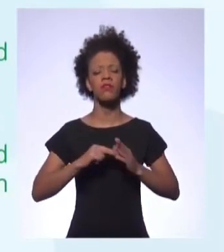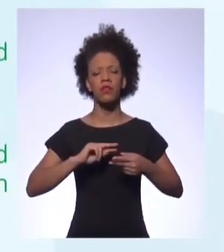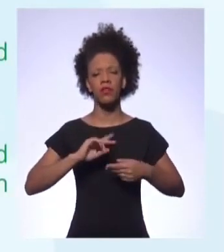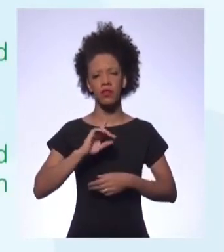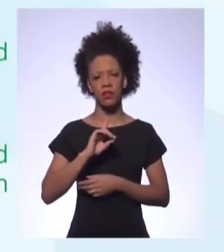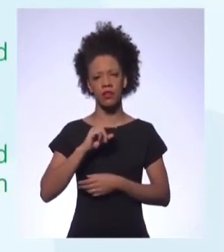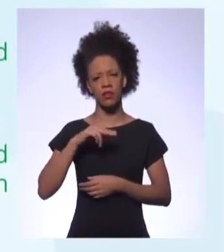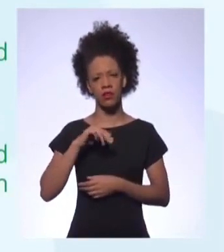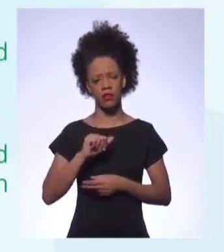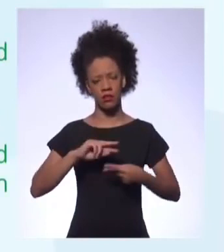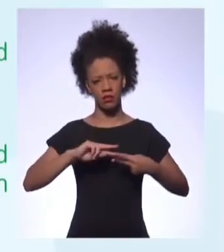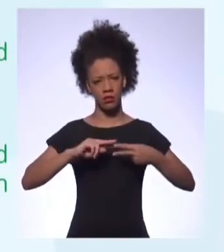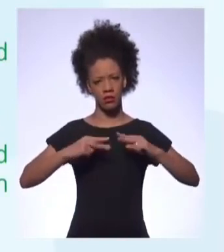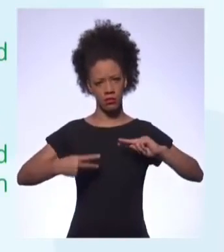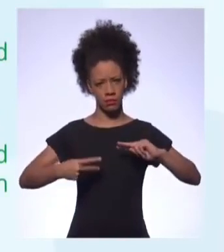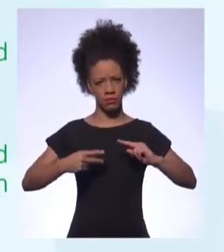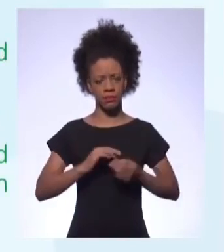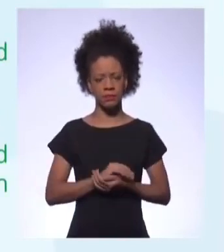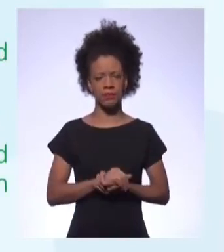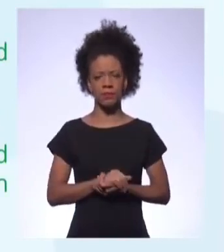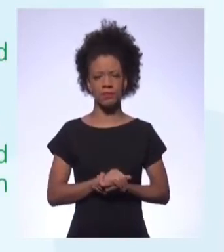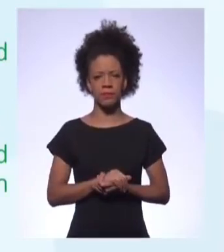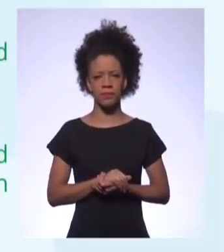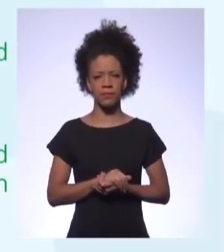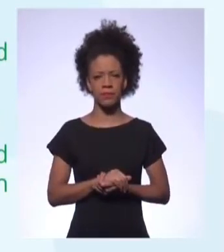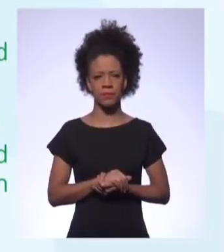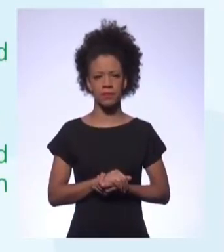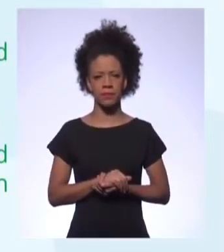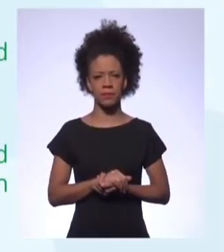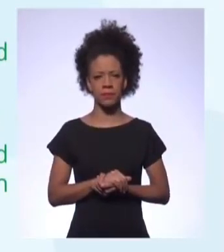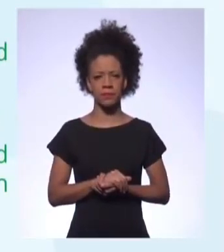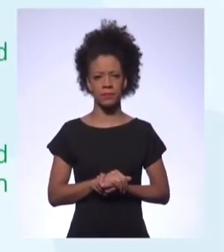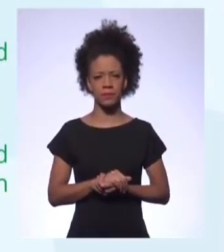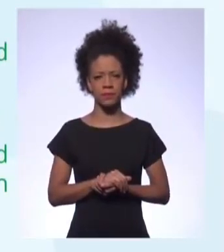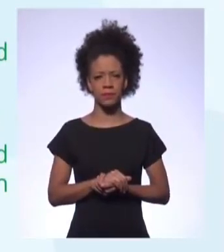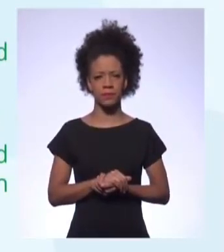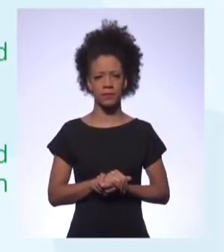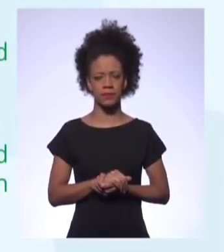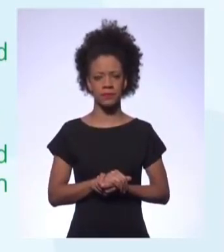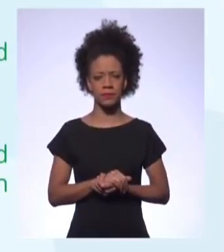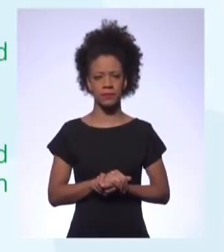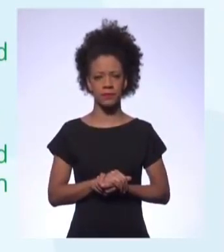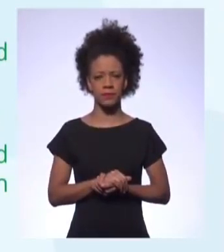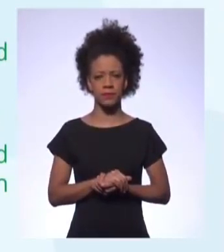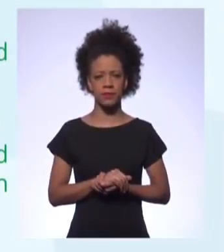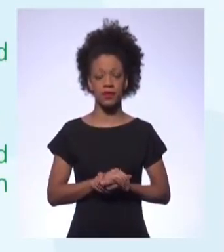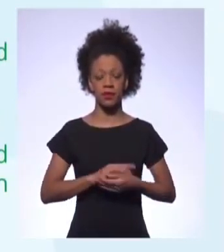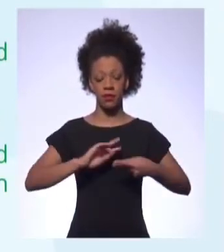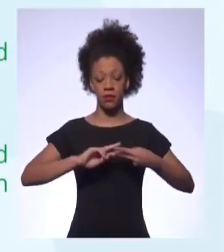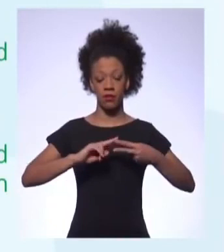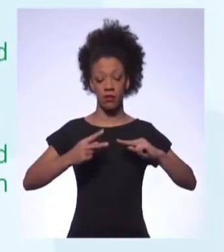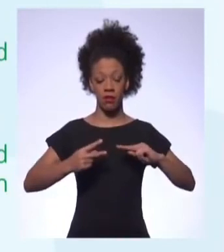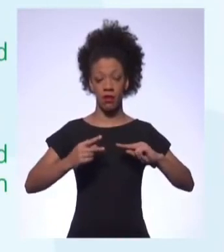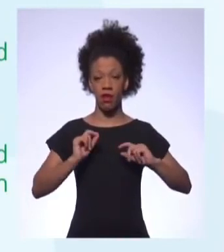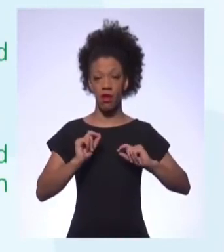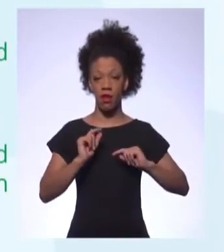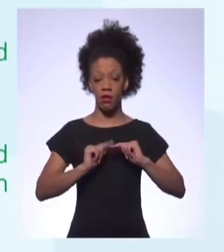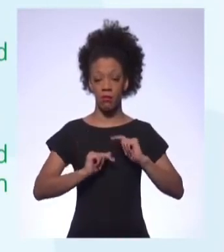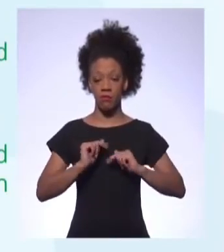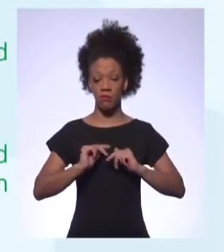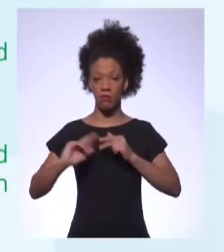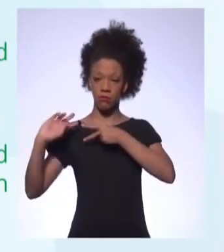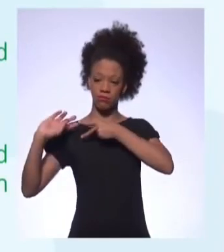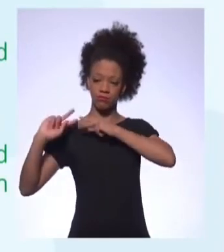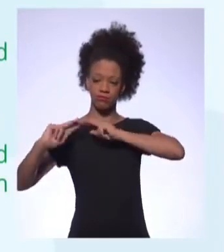is hereditary material in human and almost all other organisms. DNA é o material hereditário